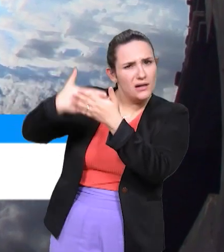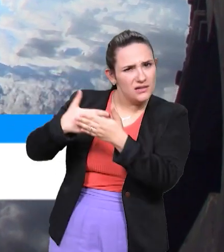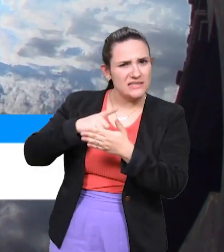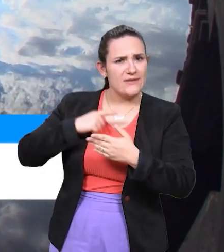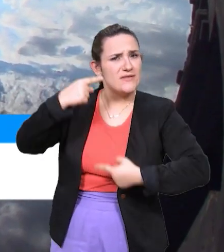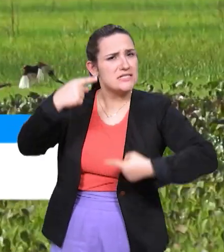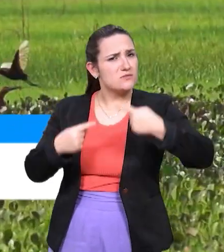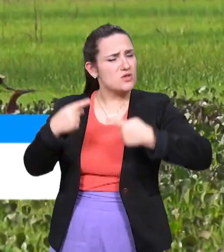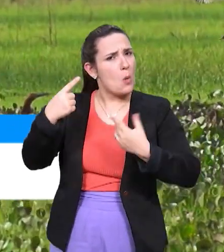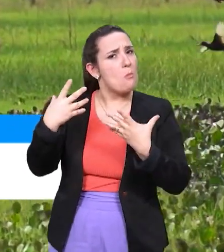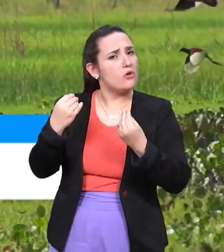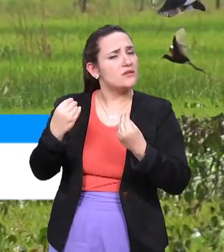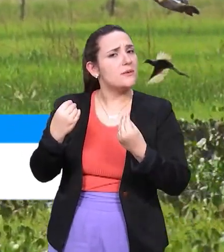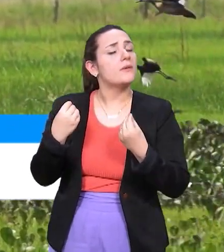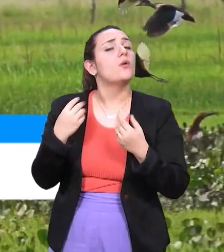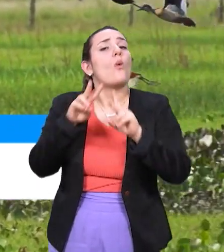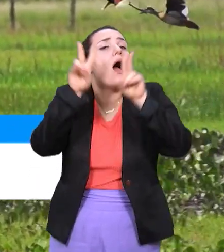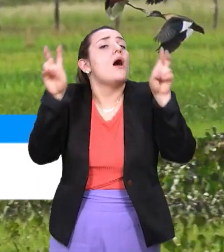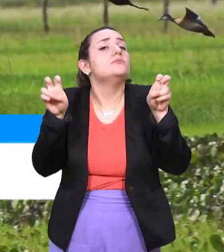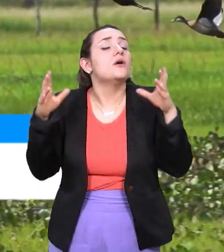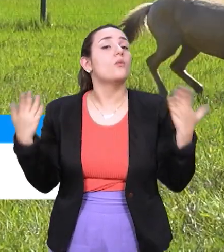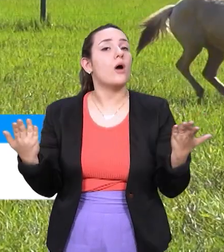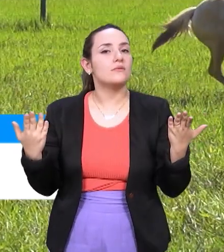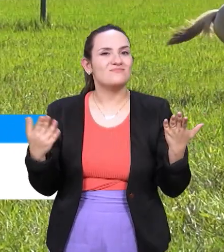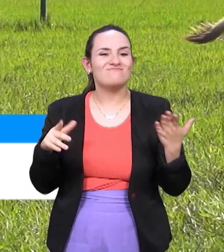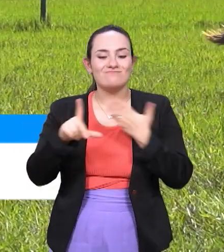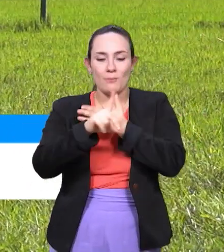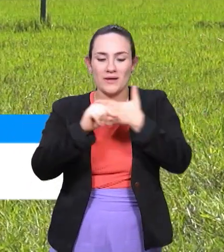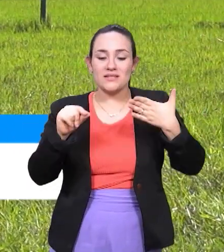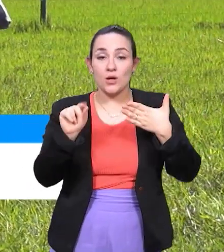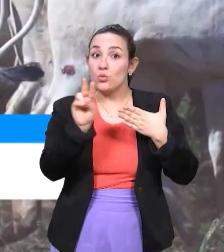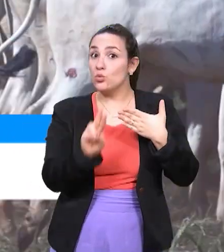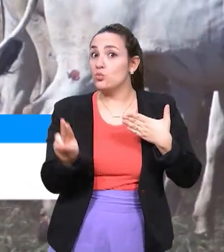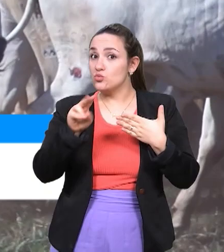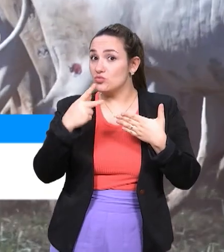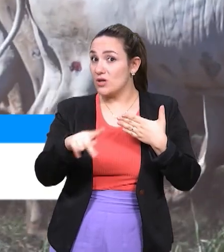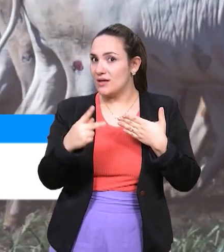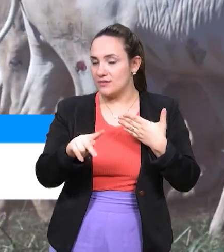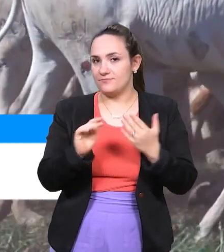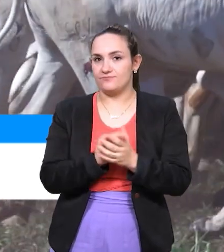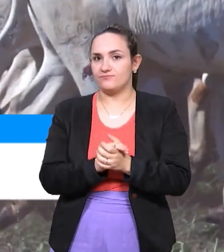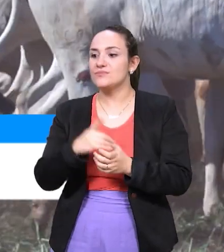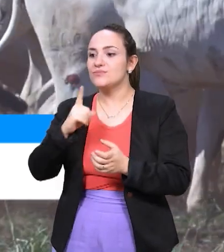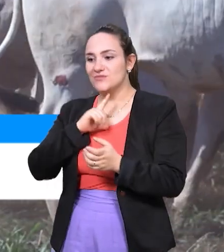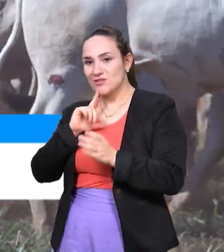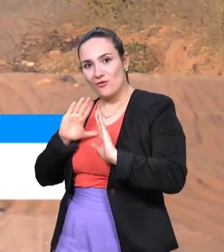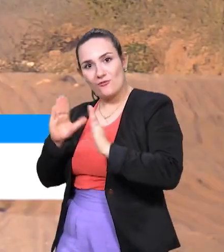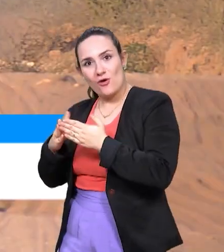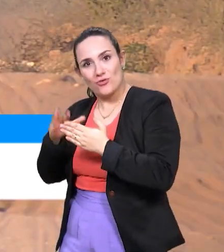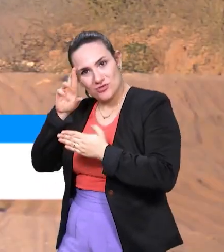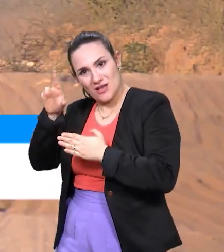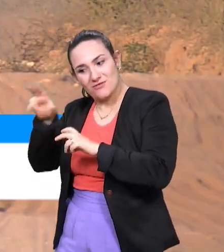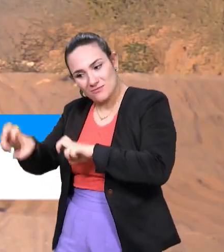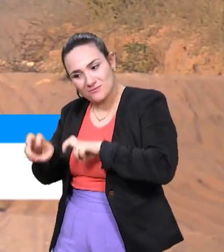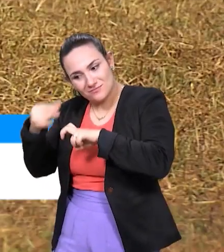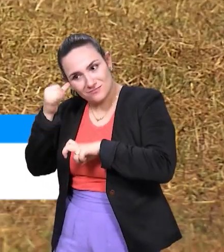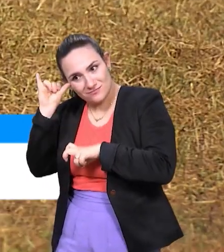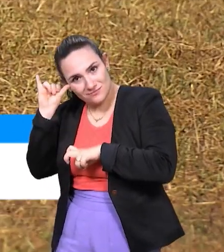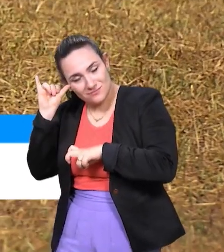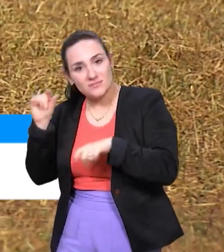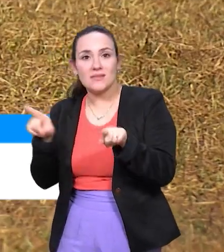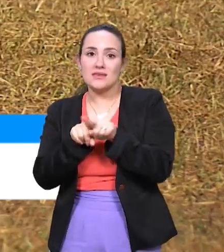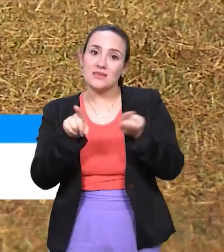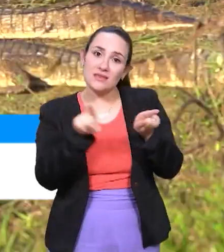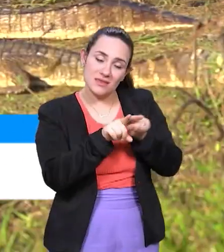várias discussões tiveram como tema o Pantanal e a sua ocupação. De um lado, o foco econômico agropecuário e,